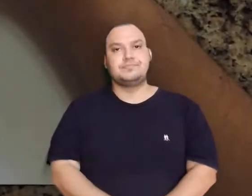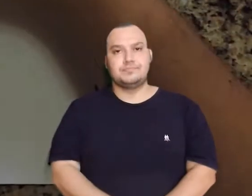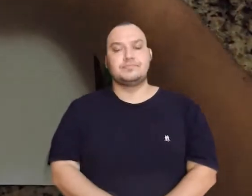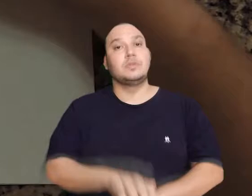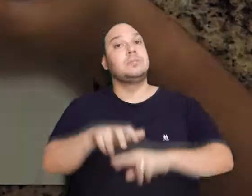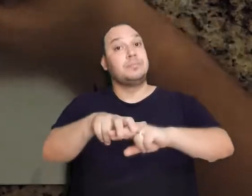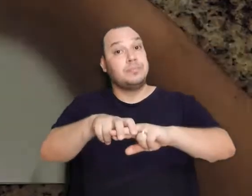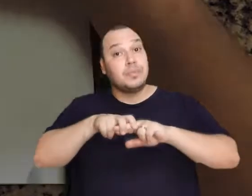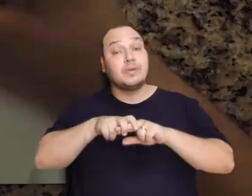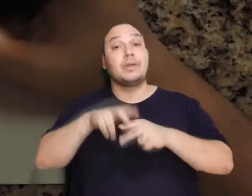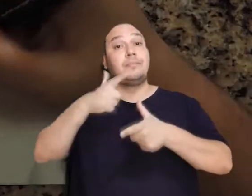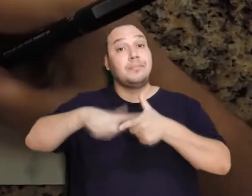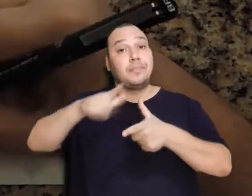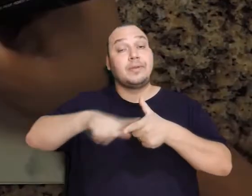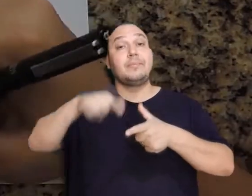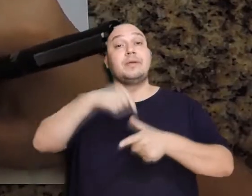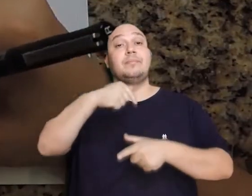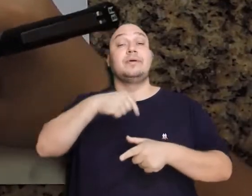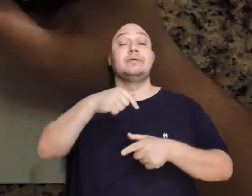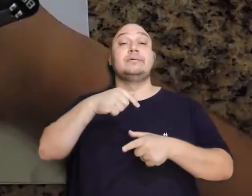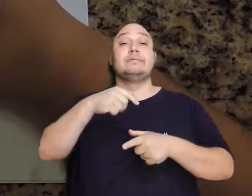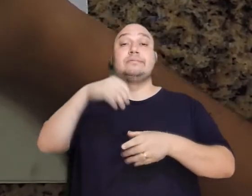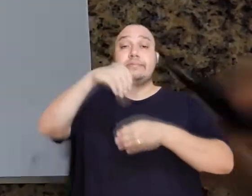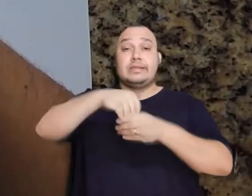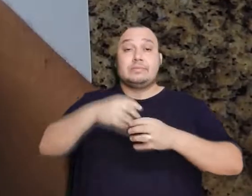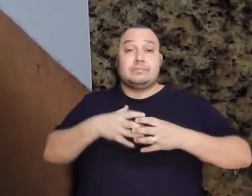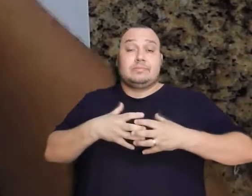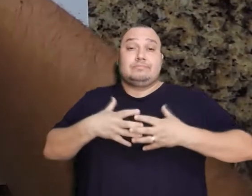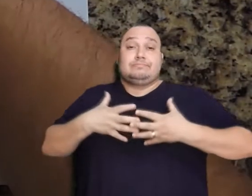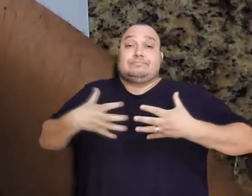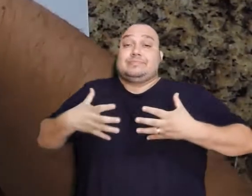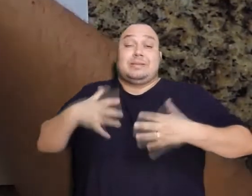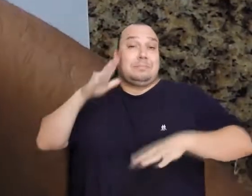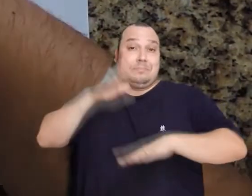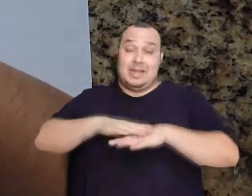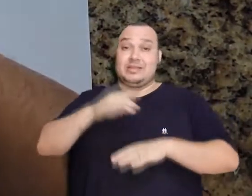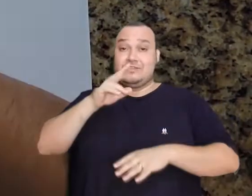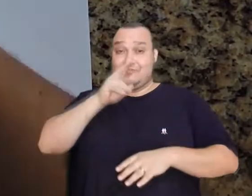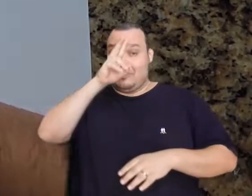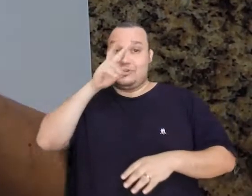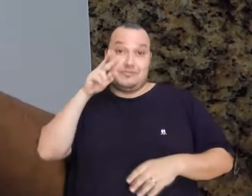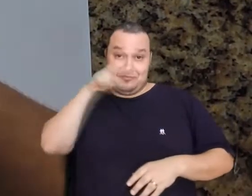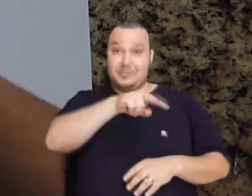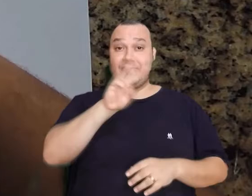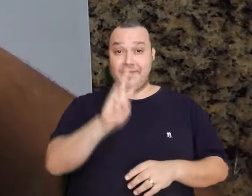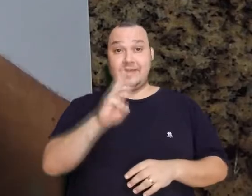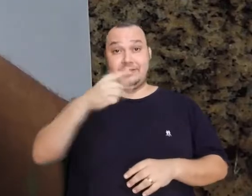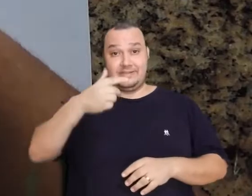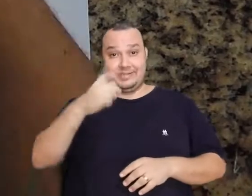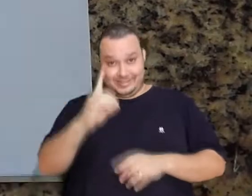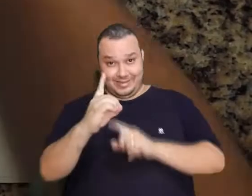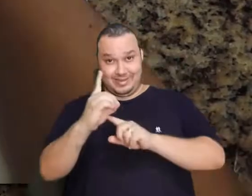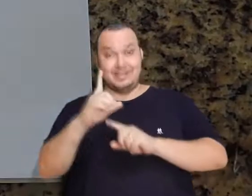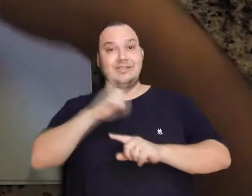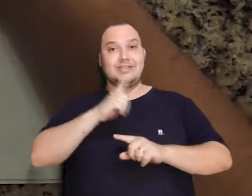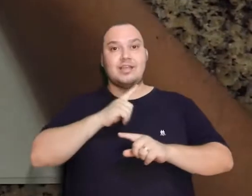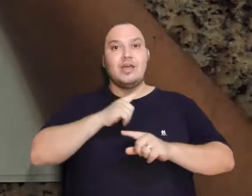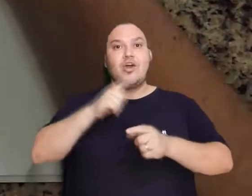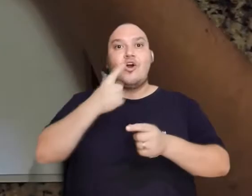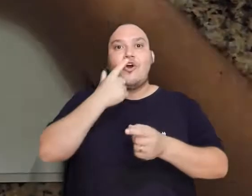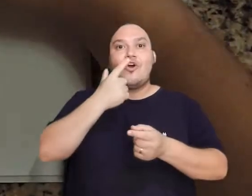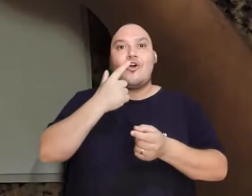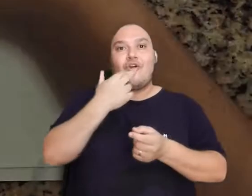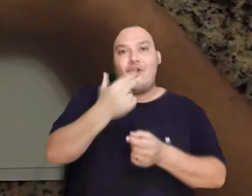O dano causado pela reação inflamatória pode ser extenso. Em um modelo 3D, as regiões de cor